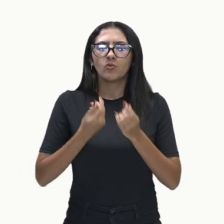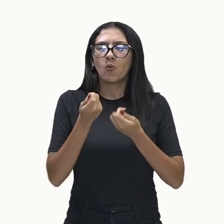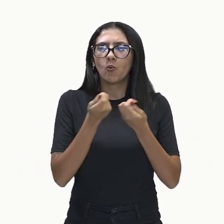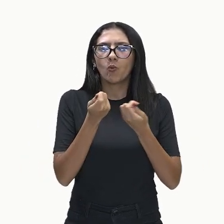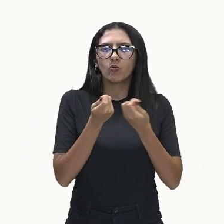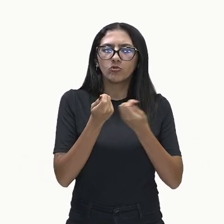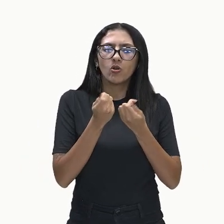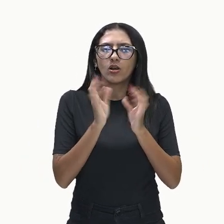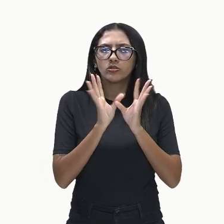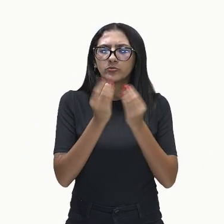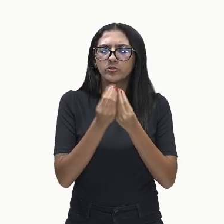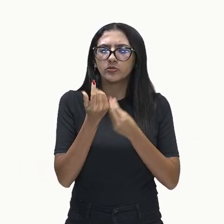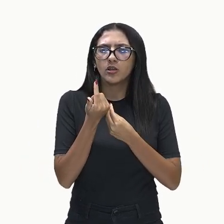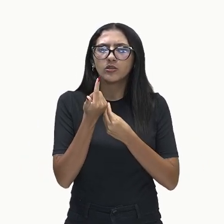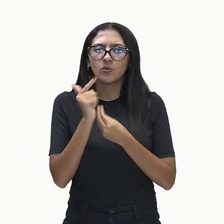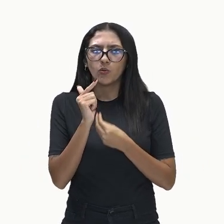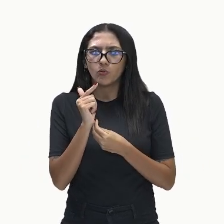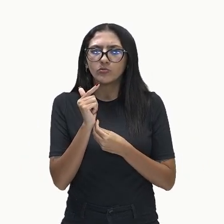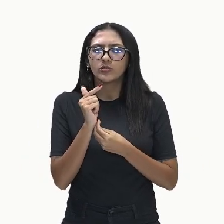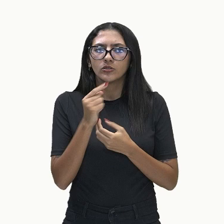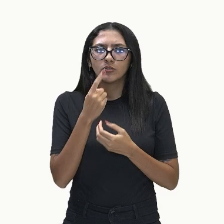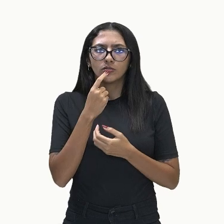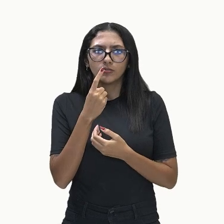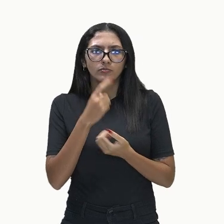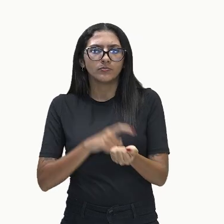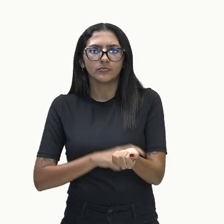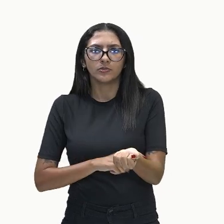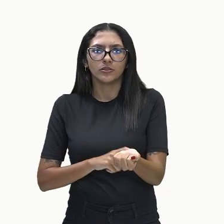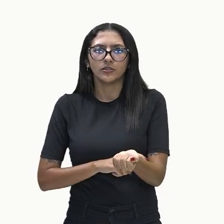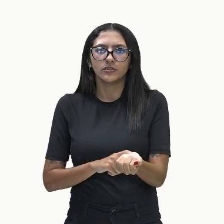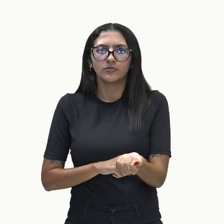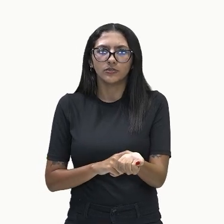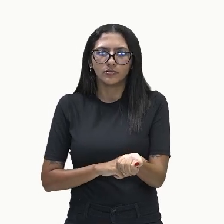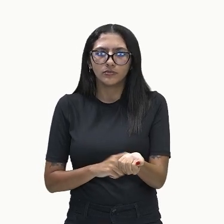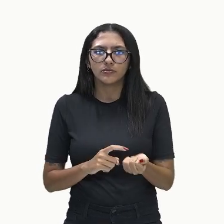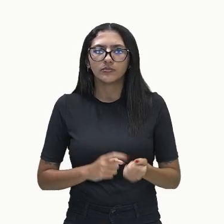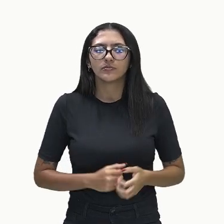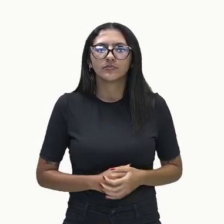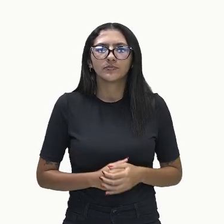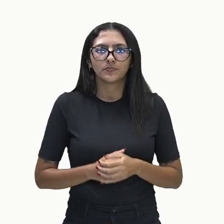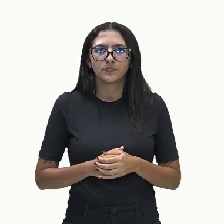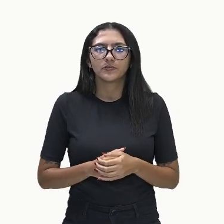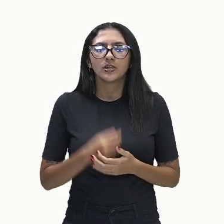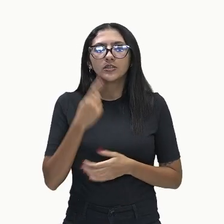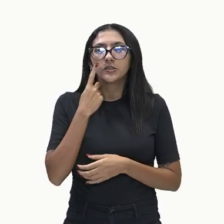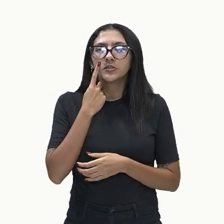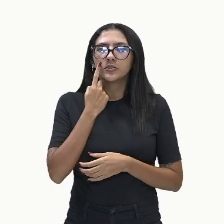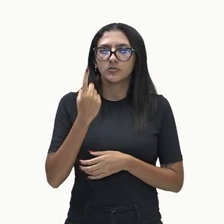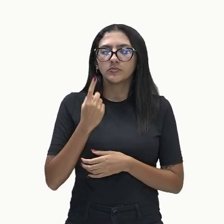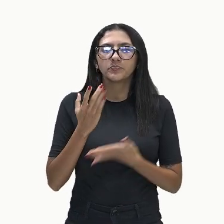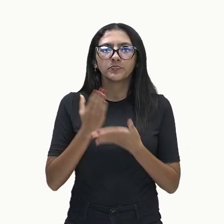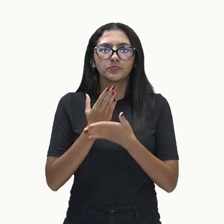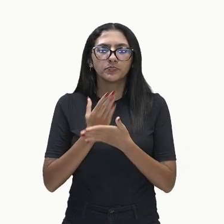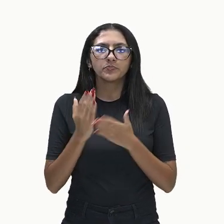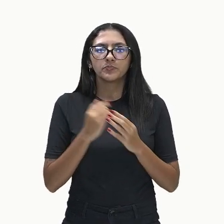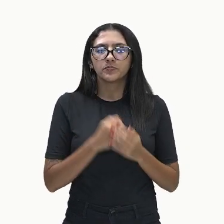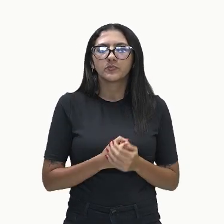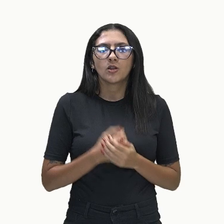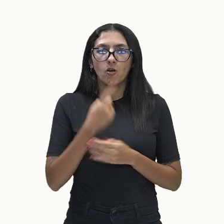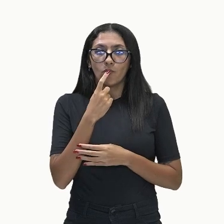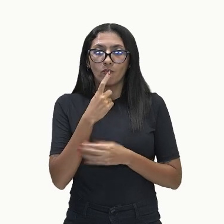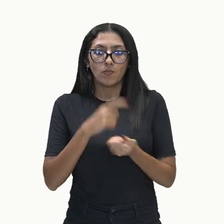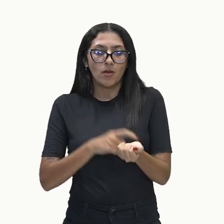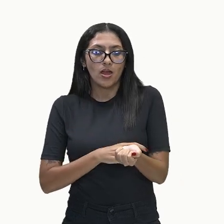e o deixa em condições de circular pelo nosso organismo. Nós vimos que o sangue, ele não só